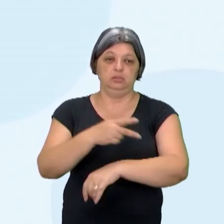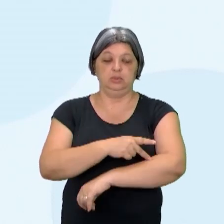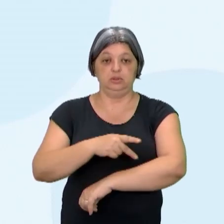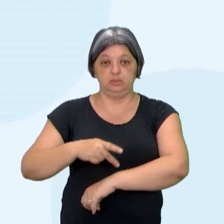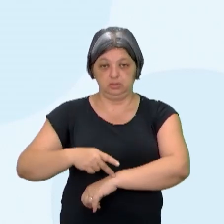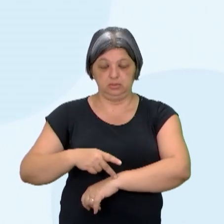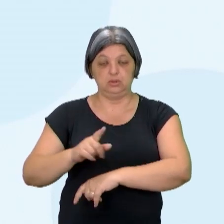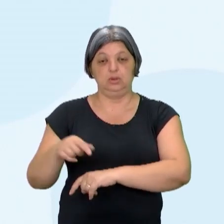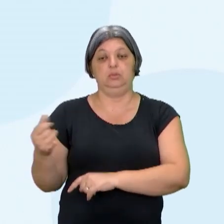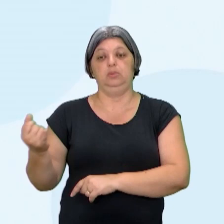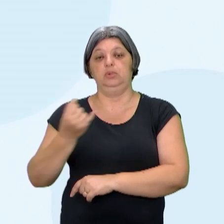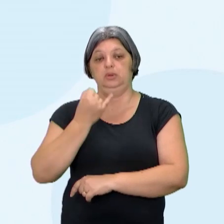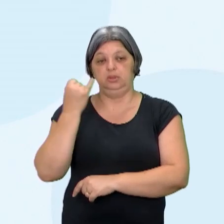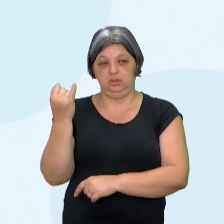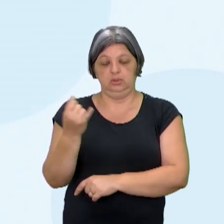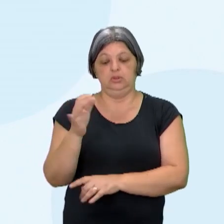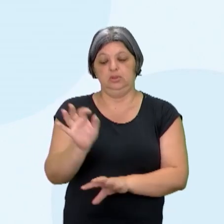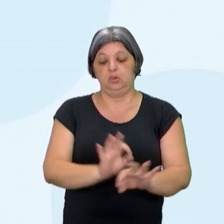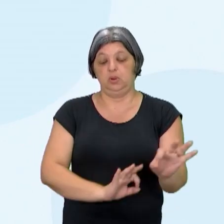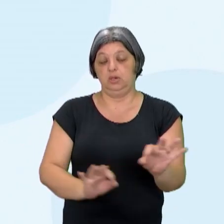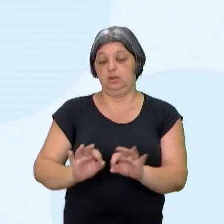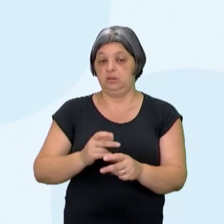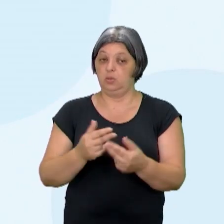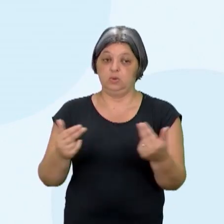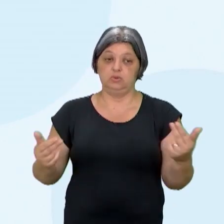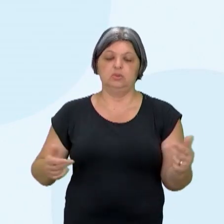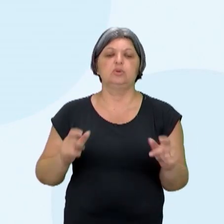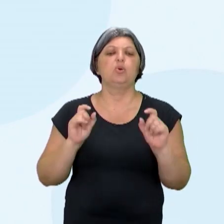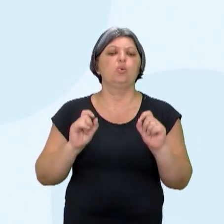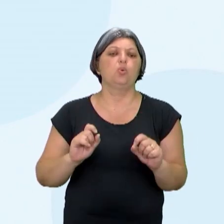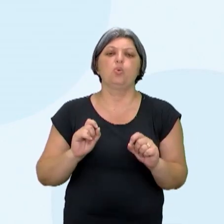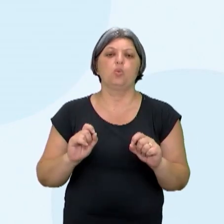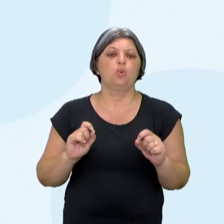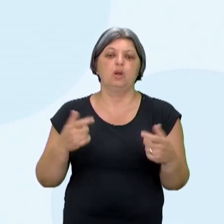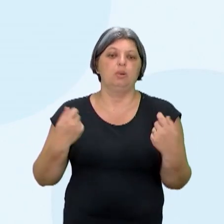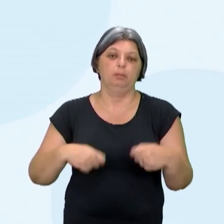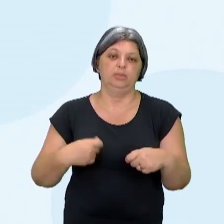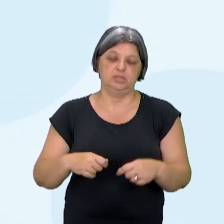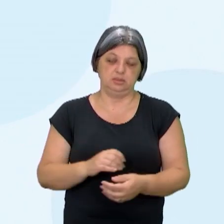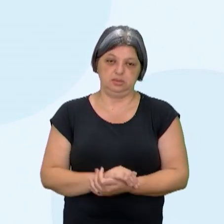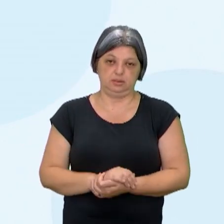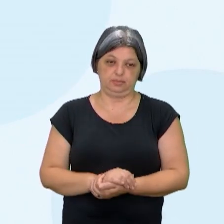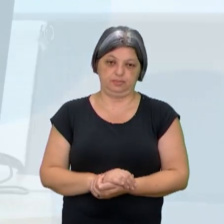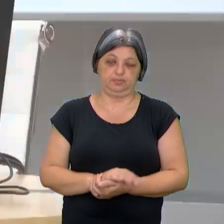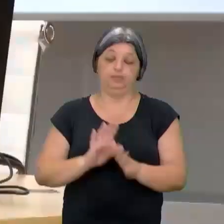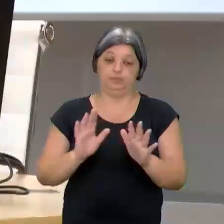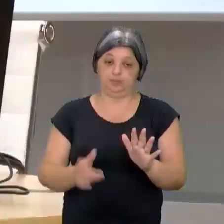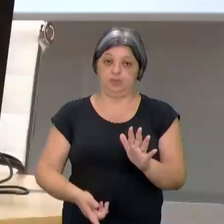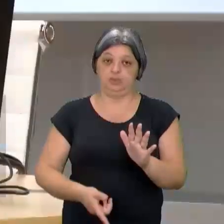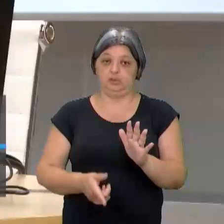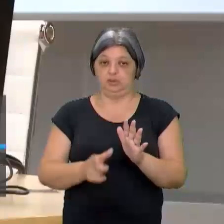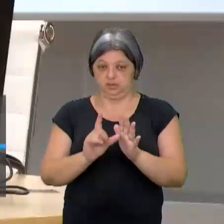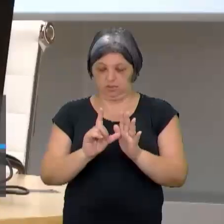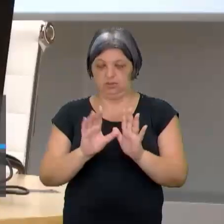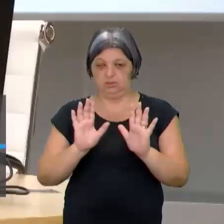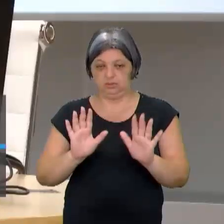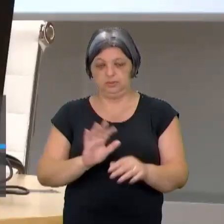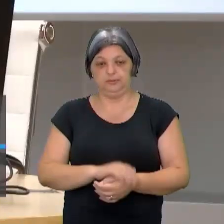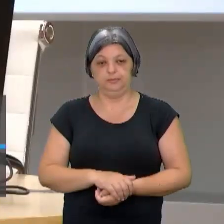importante realizar alguns alinhamentos. Quais alinhamentos são necessários? Antes de eu passar para vocês, volta aqui, produção, por